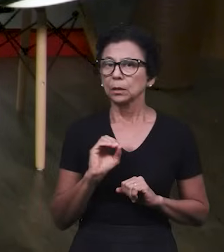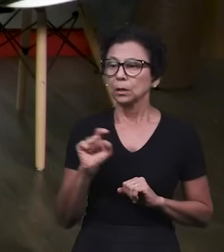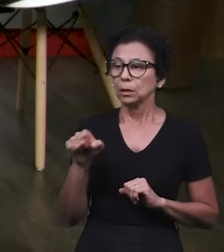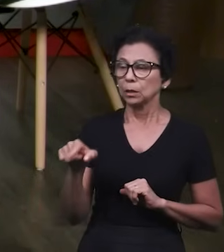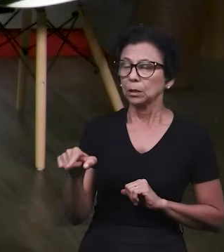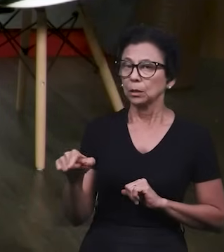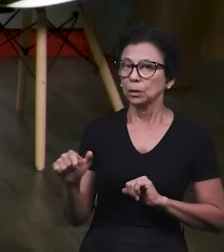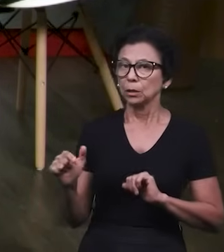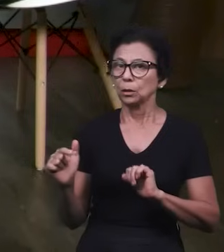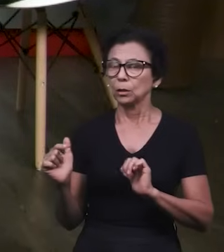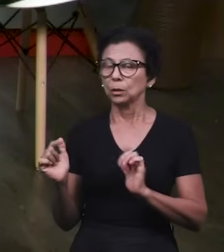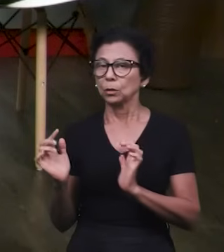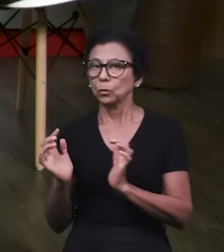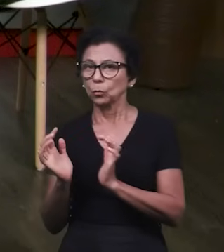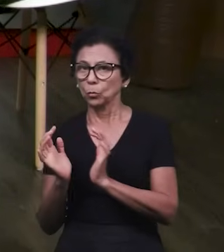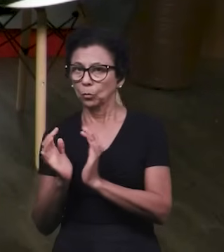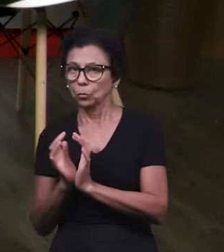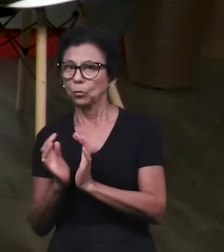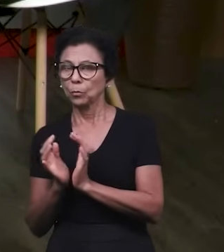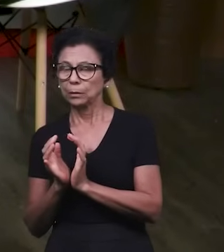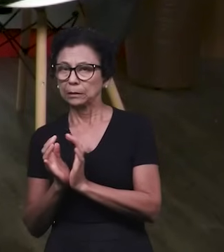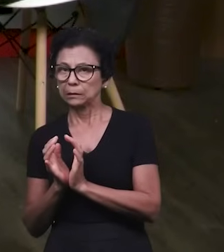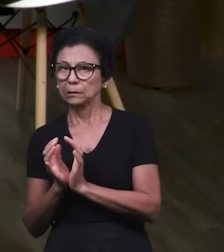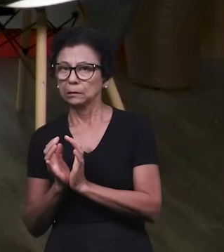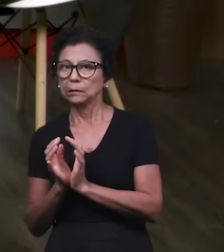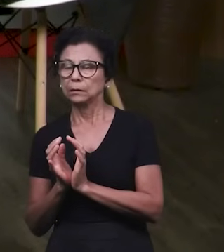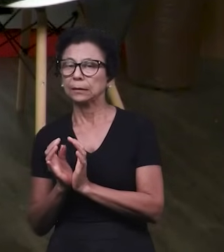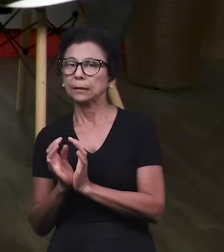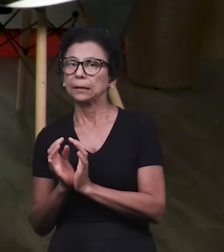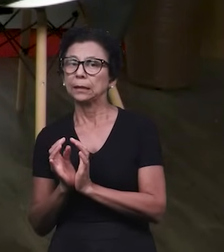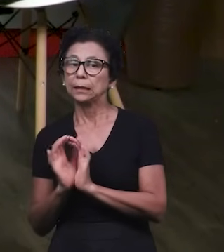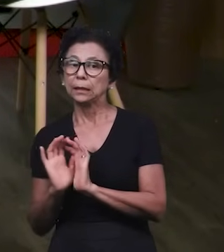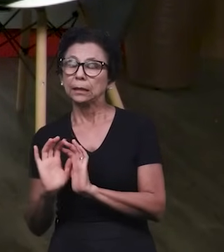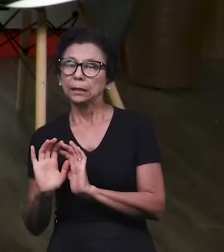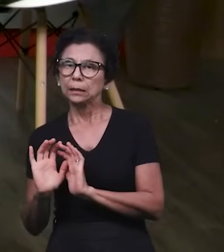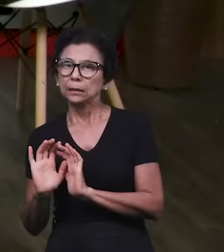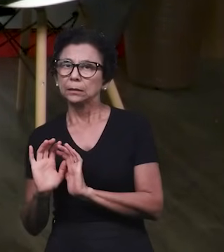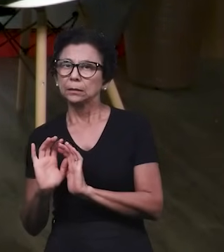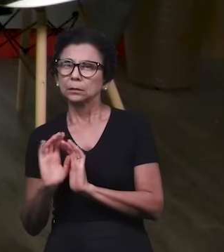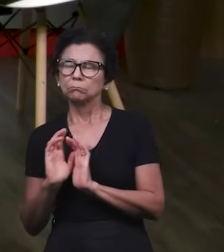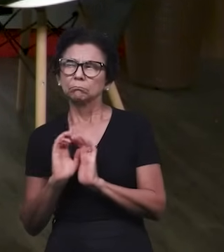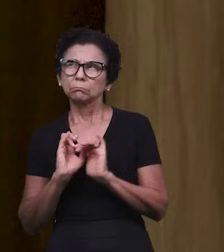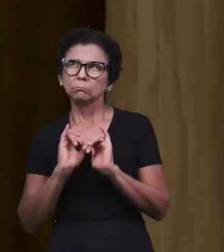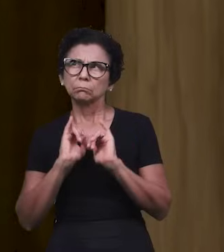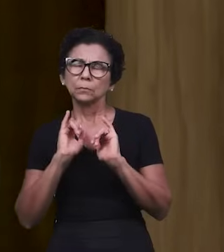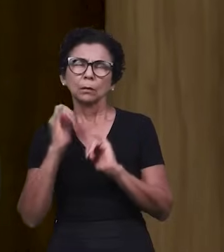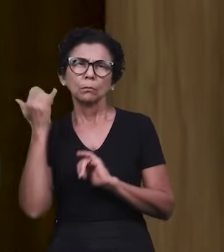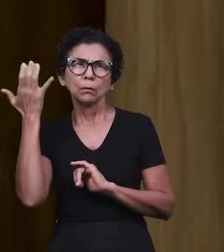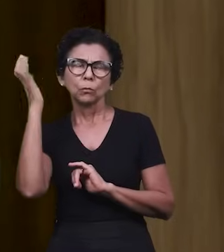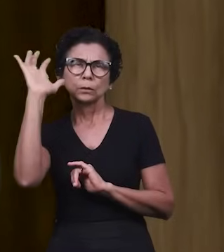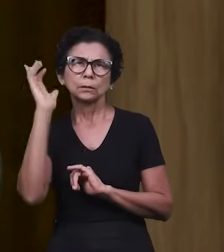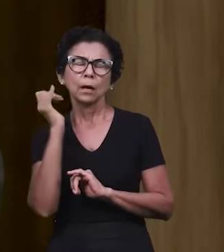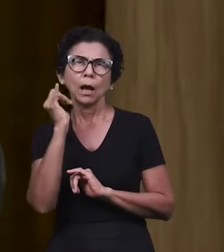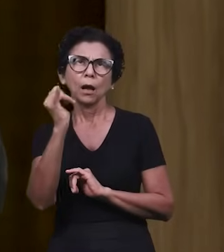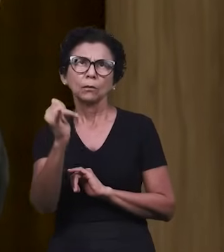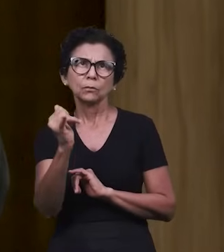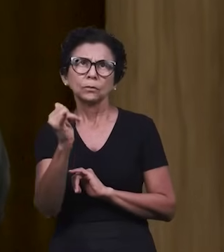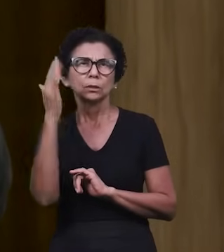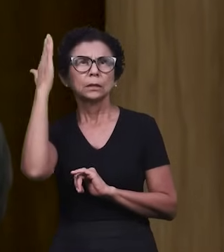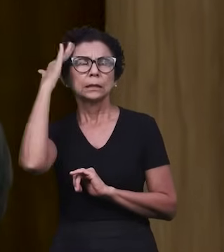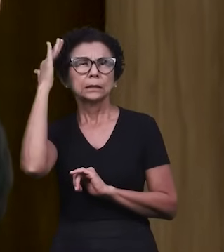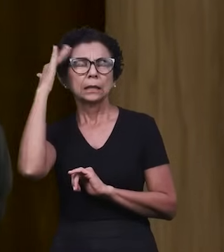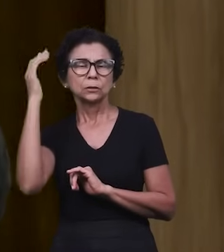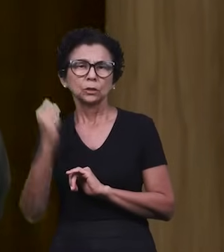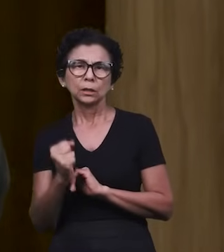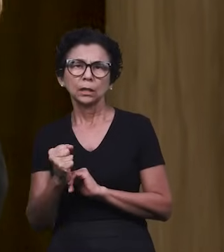E também, pastor Josias, qual a relação que o toque de